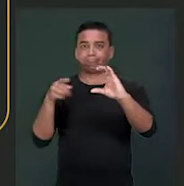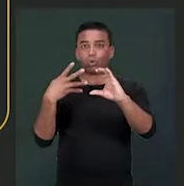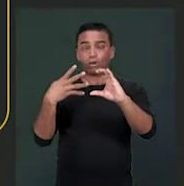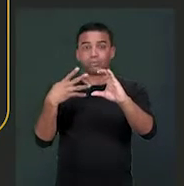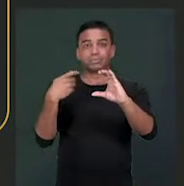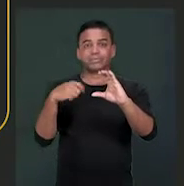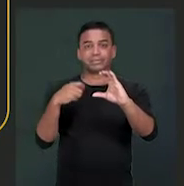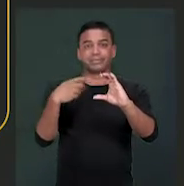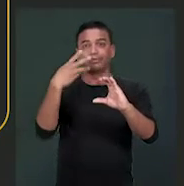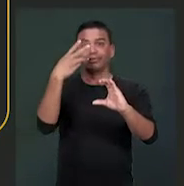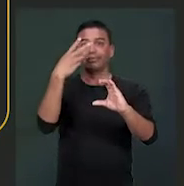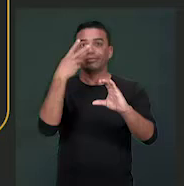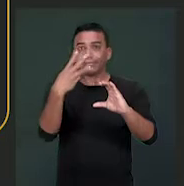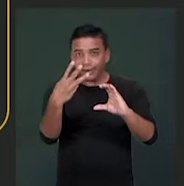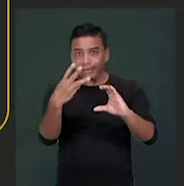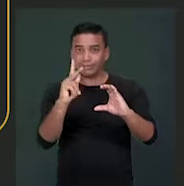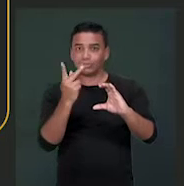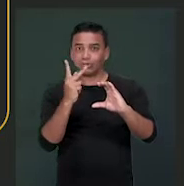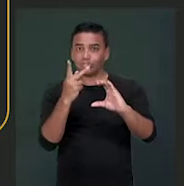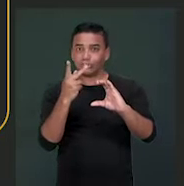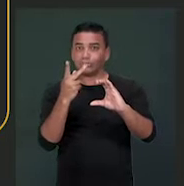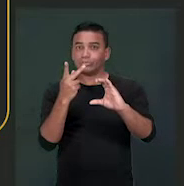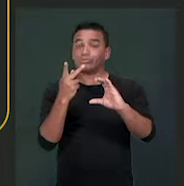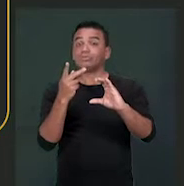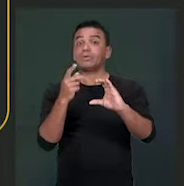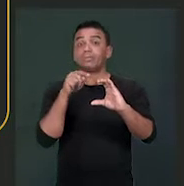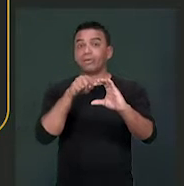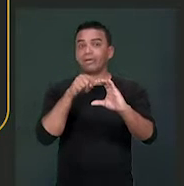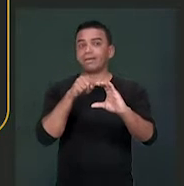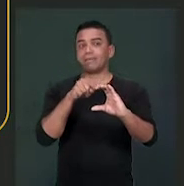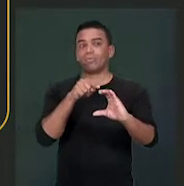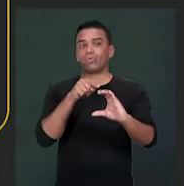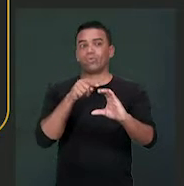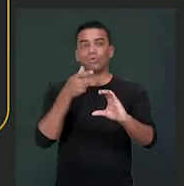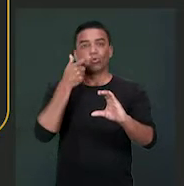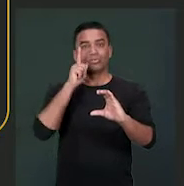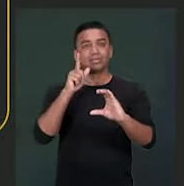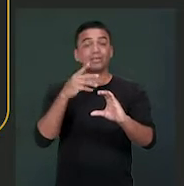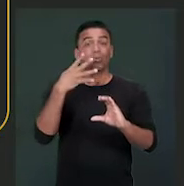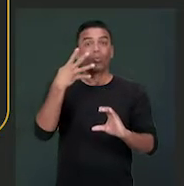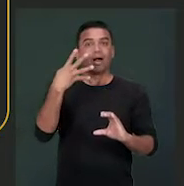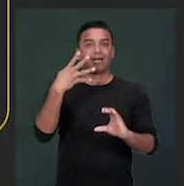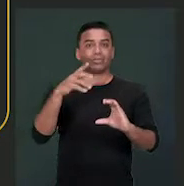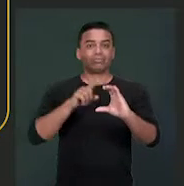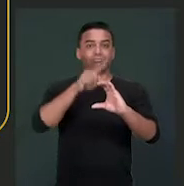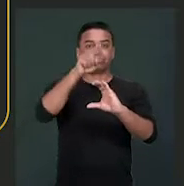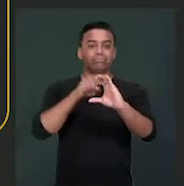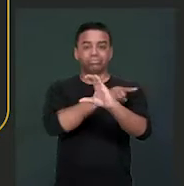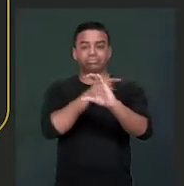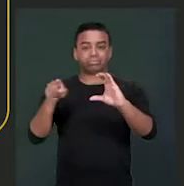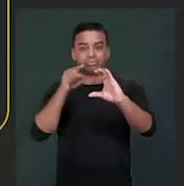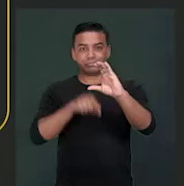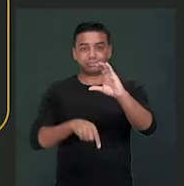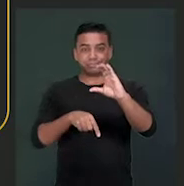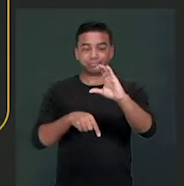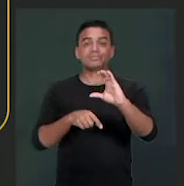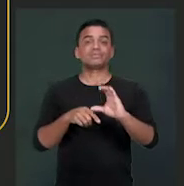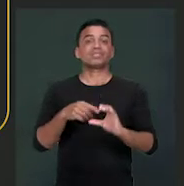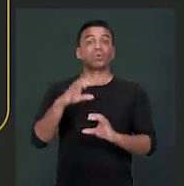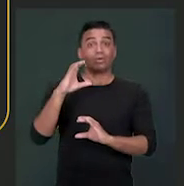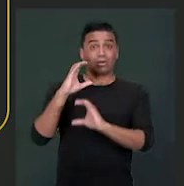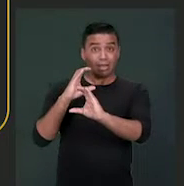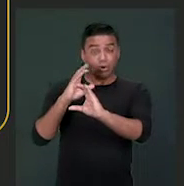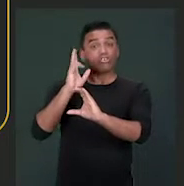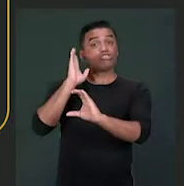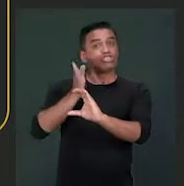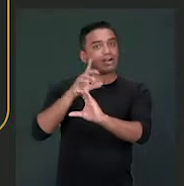3 hidrogênios para que esse carbono aqui faça 4 ligações. Esse outro carbono já está